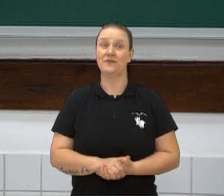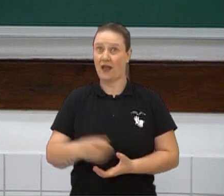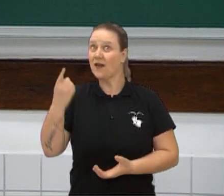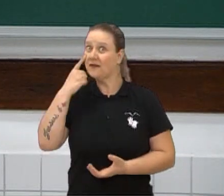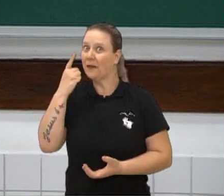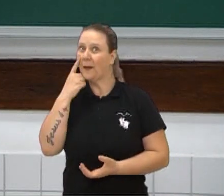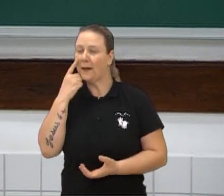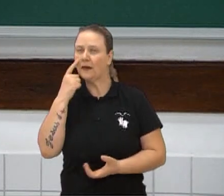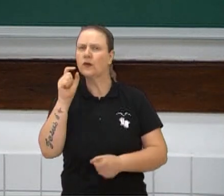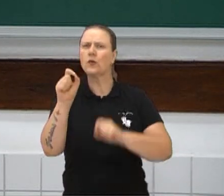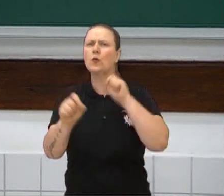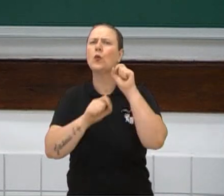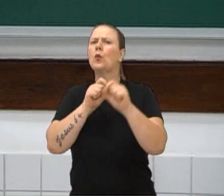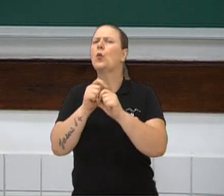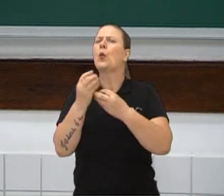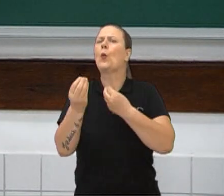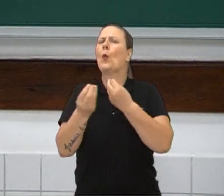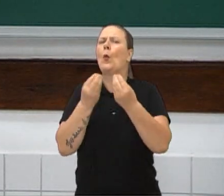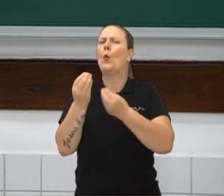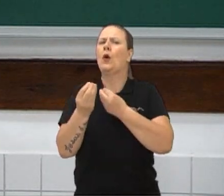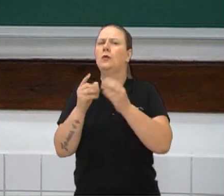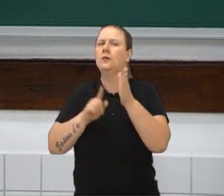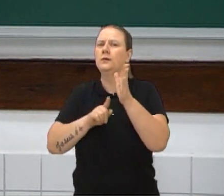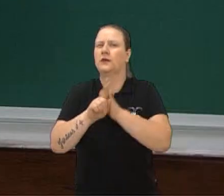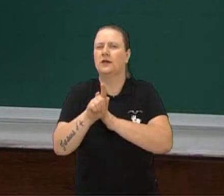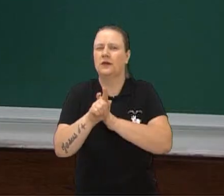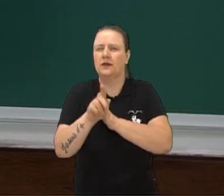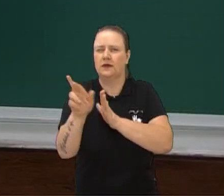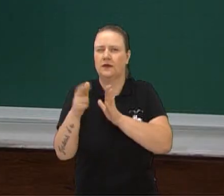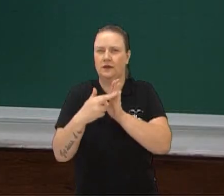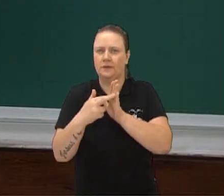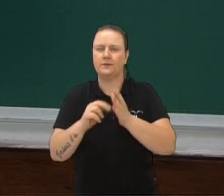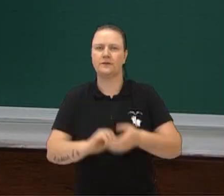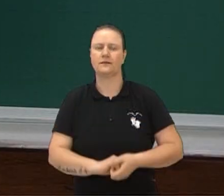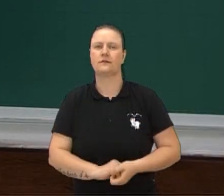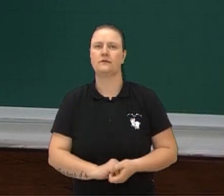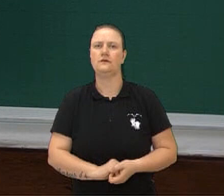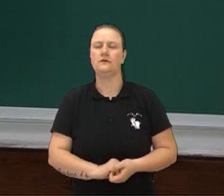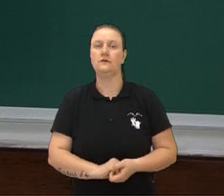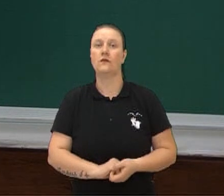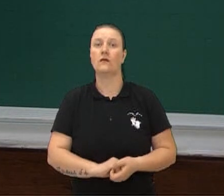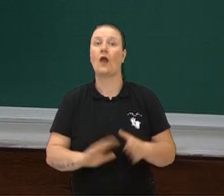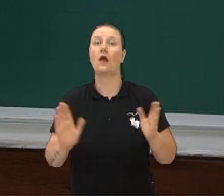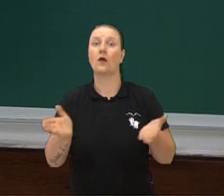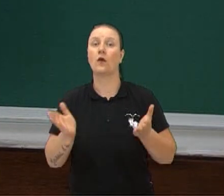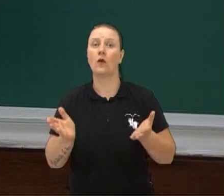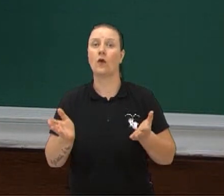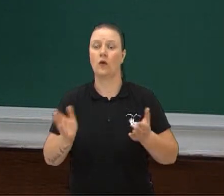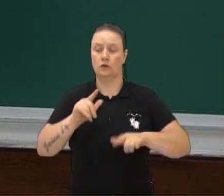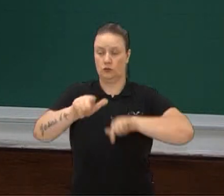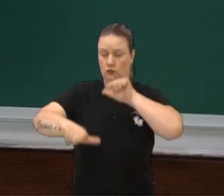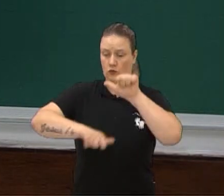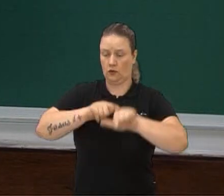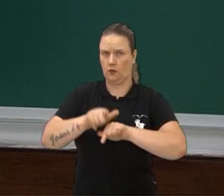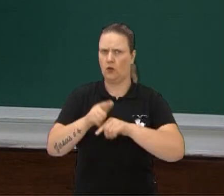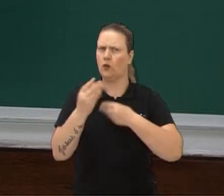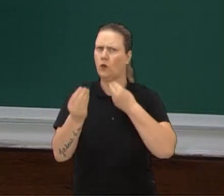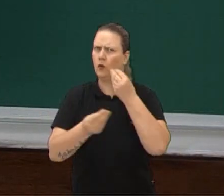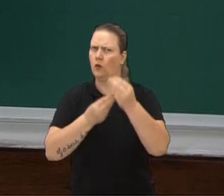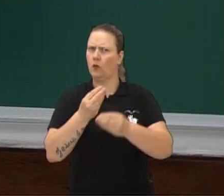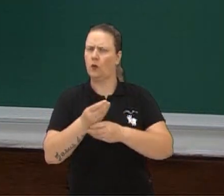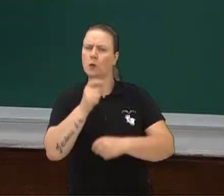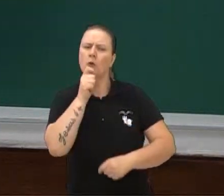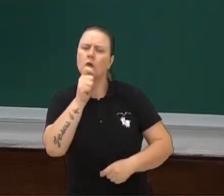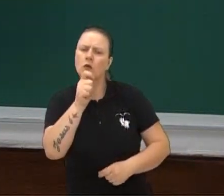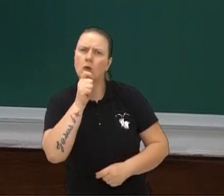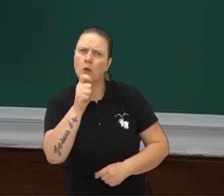Vamos lá, então, pessoal, ver como ficou o nosso quiz. Então, numa entrevista de trabalho, como que eu cumprimento o meu entrevistador? Lembra que a gente viu conforme o